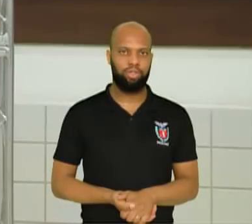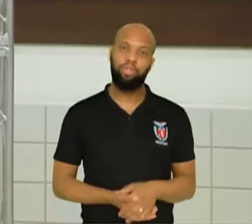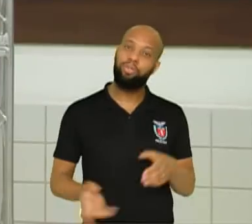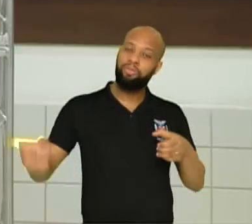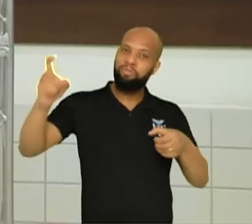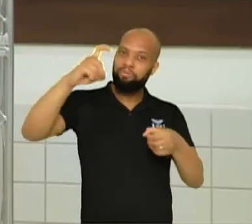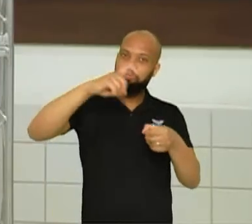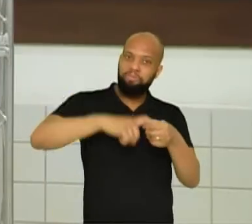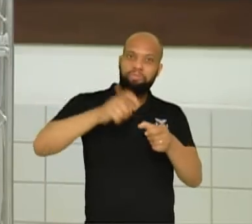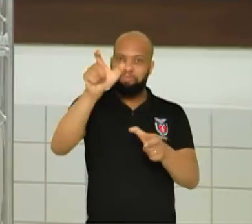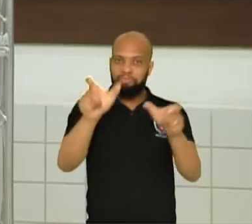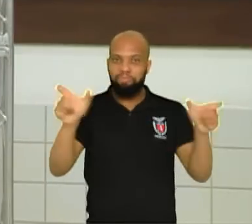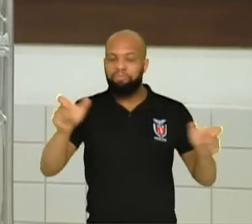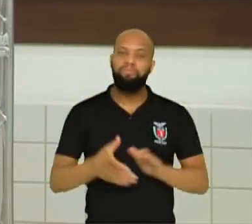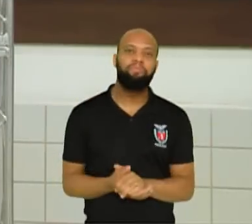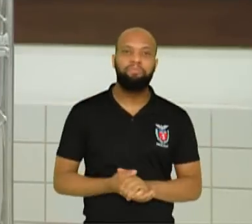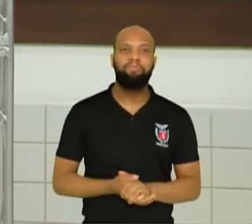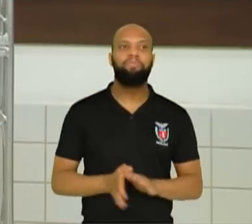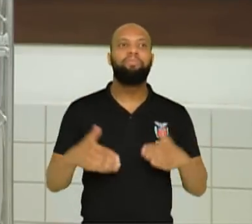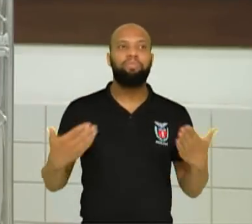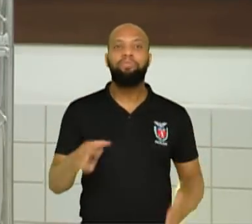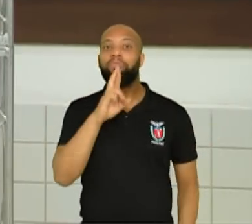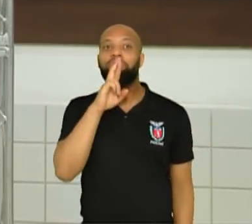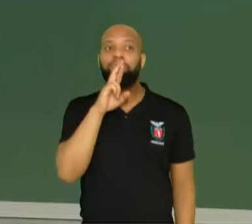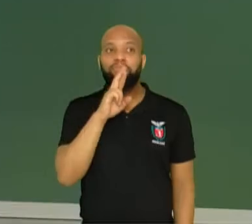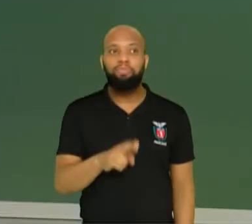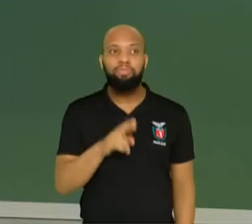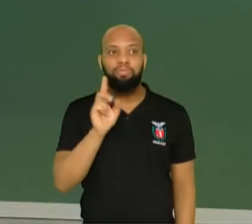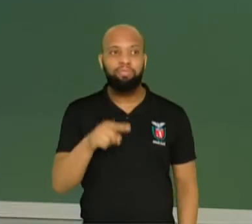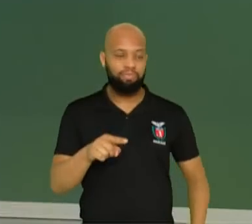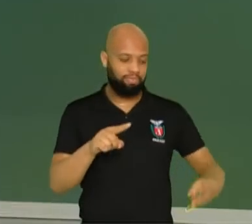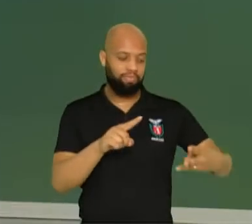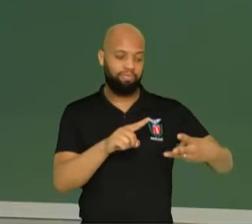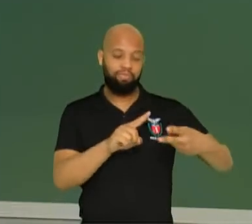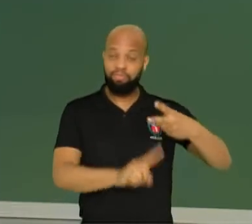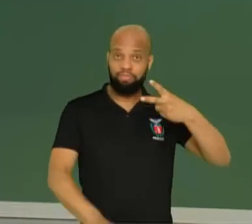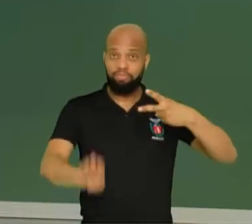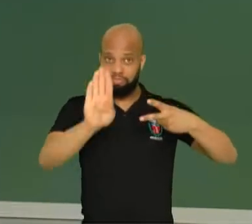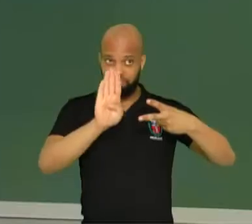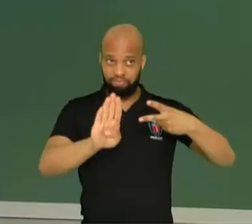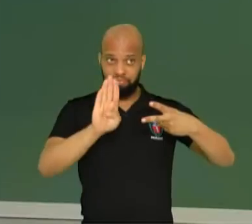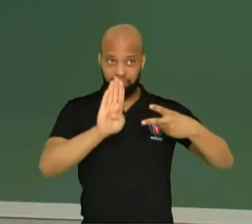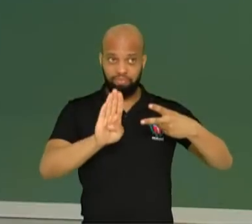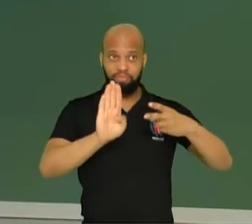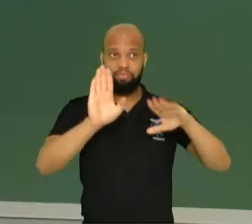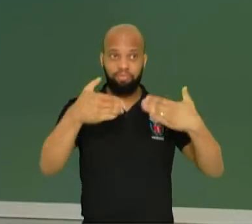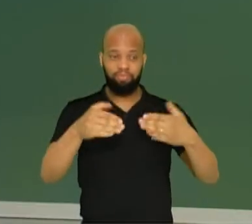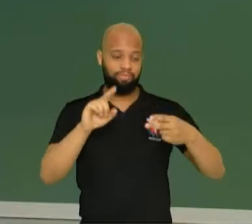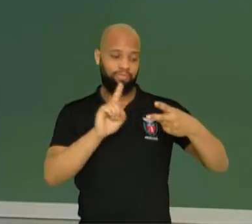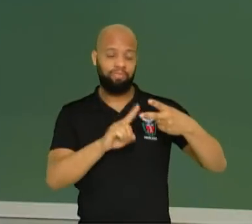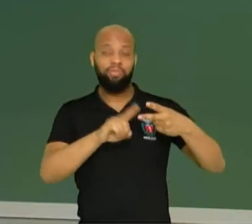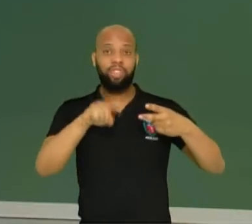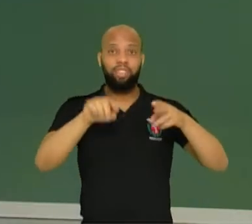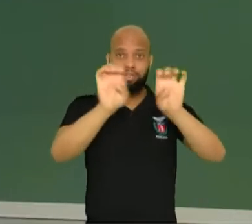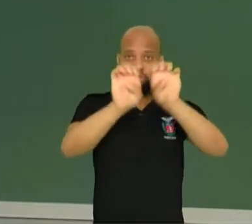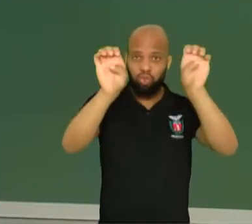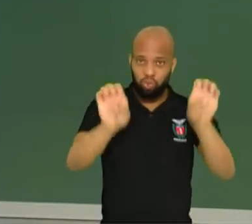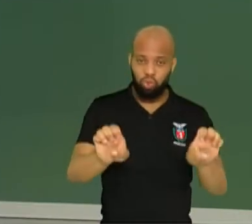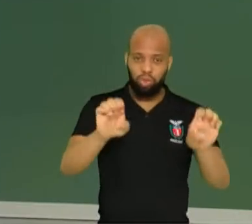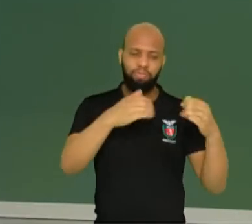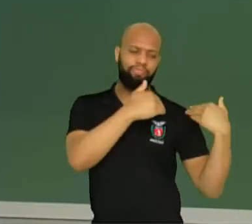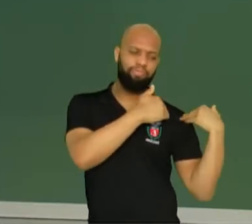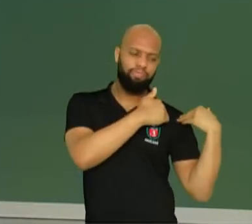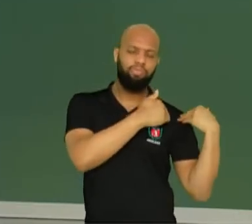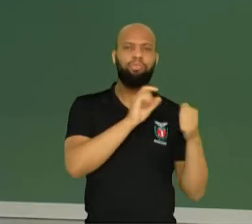Estamos de volta, meus amigos. E a resposta desse exercício é a letra B. Os quinidoblastos é que são as estruturas